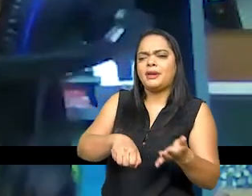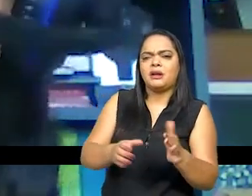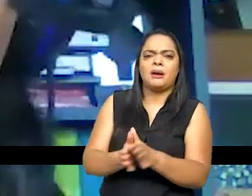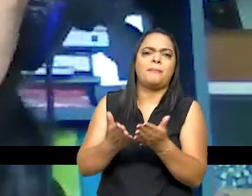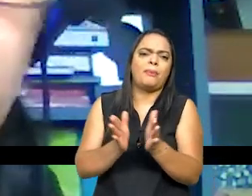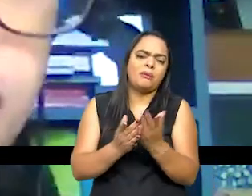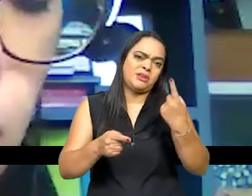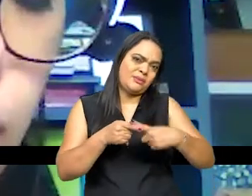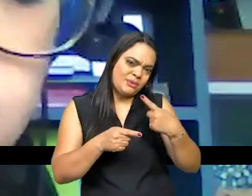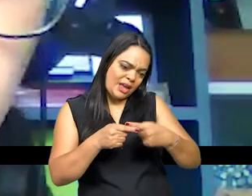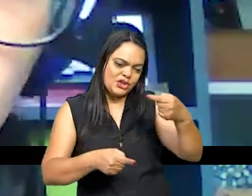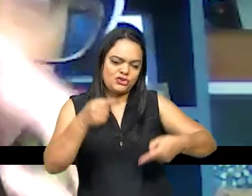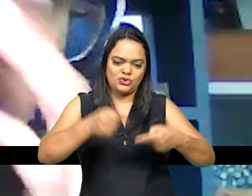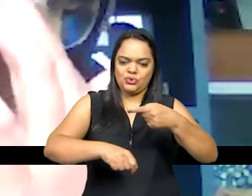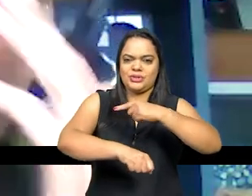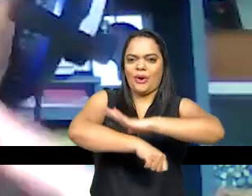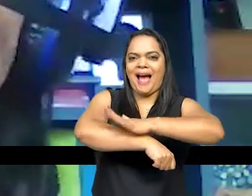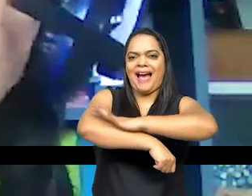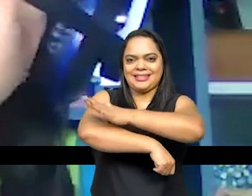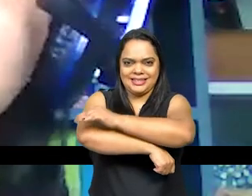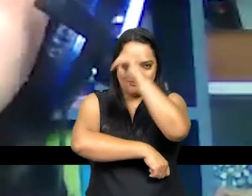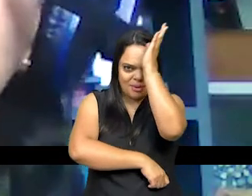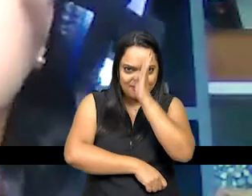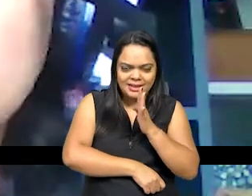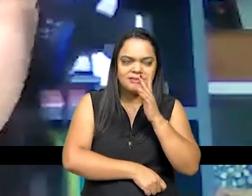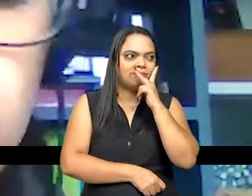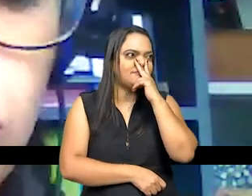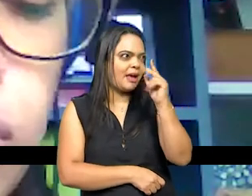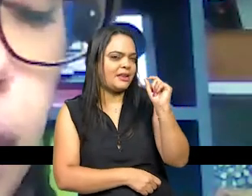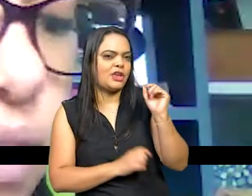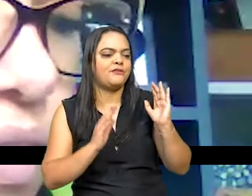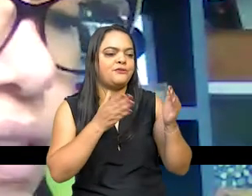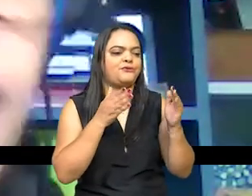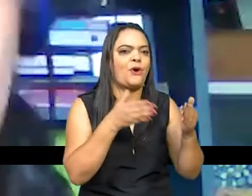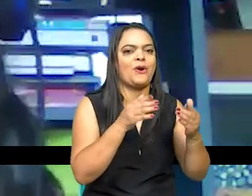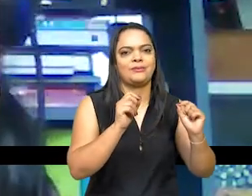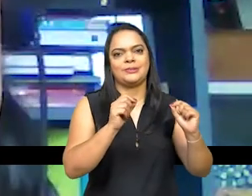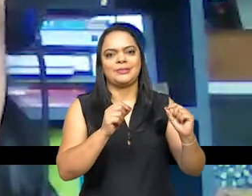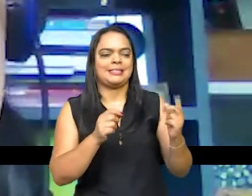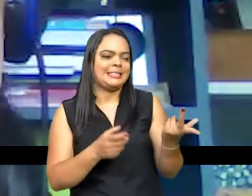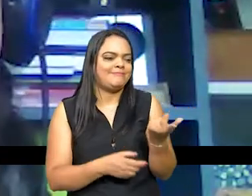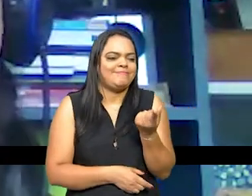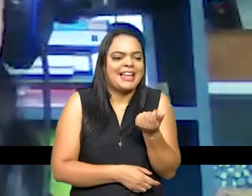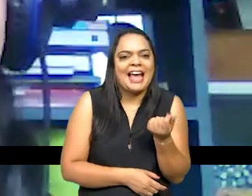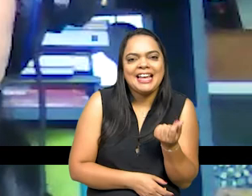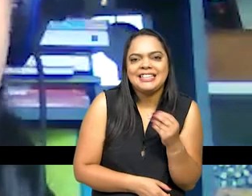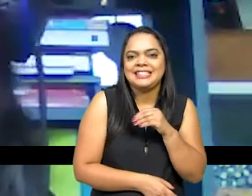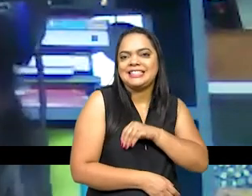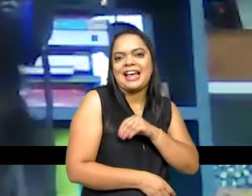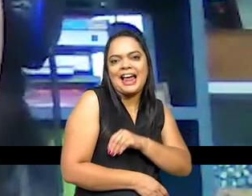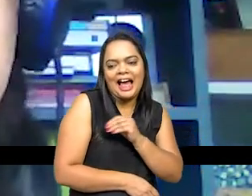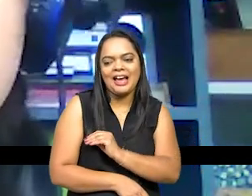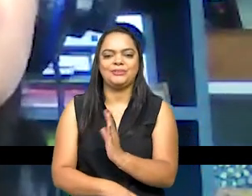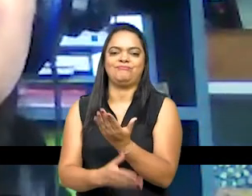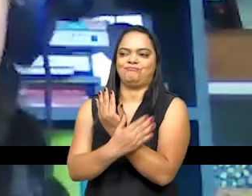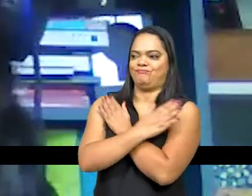discussão de racismo no Brasil, ela sempre, né, ela acaba desaguando na renda, né, no